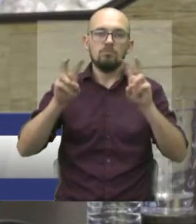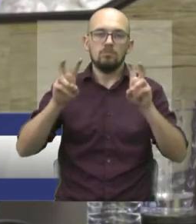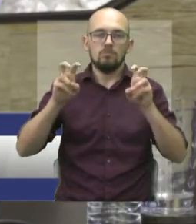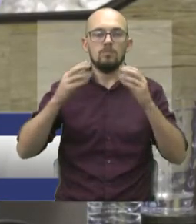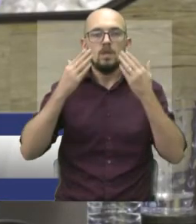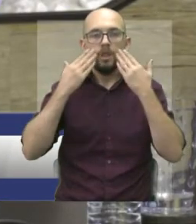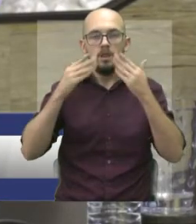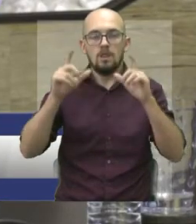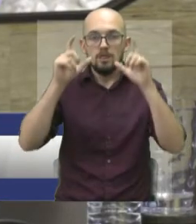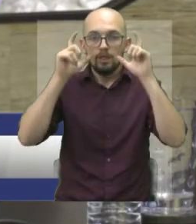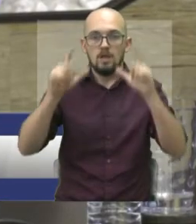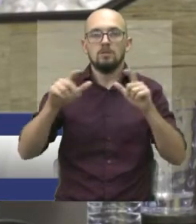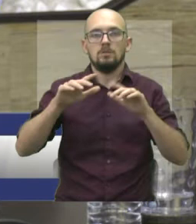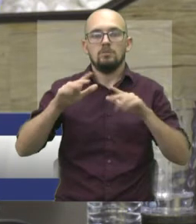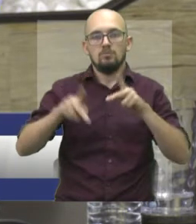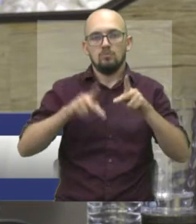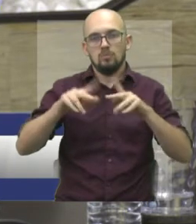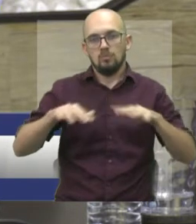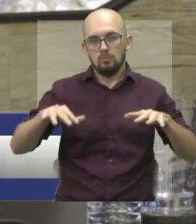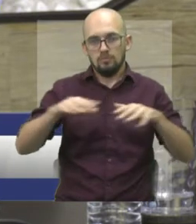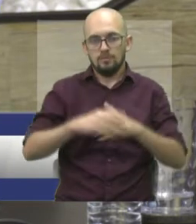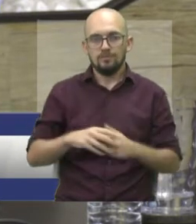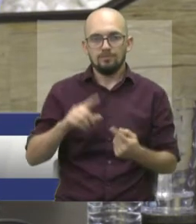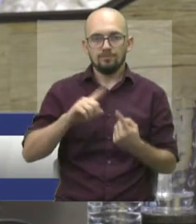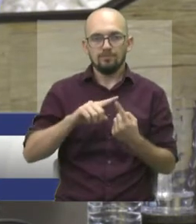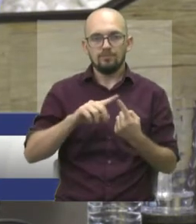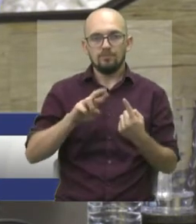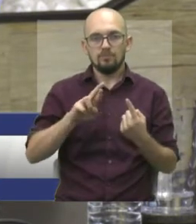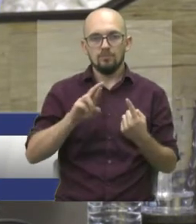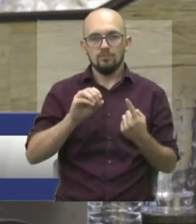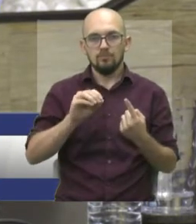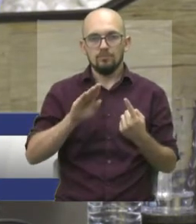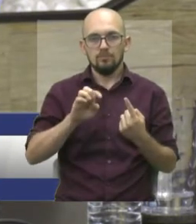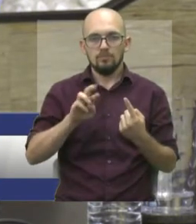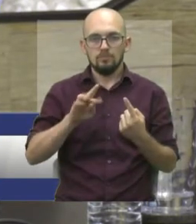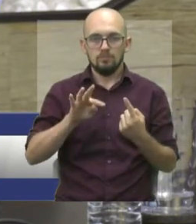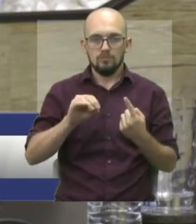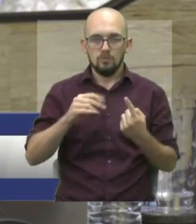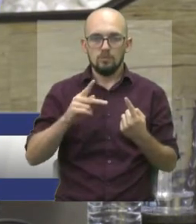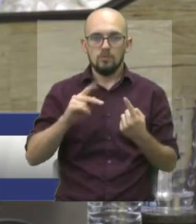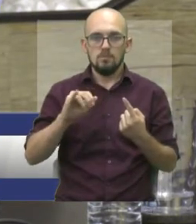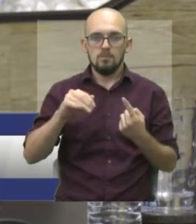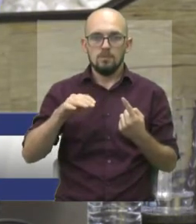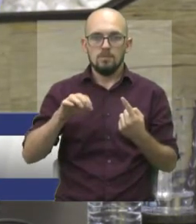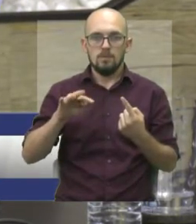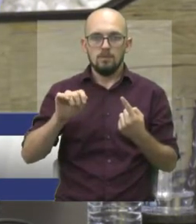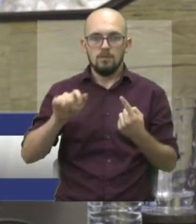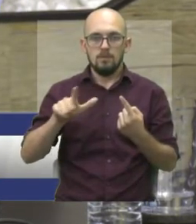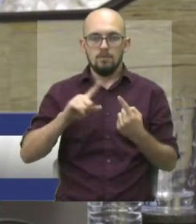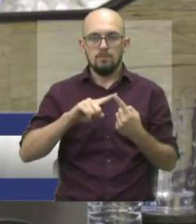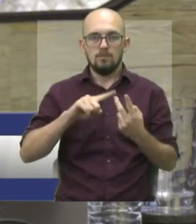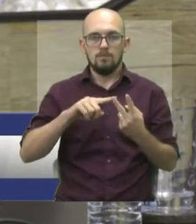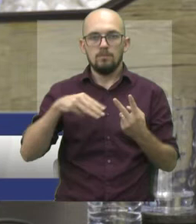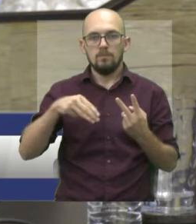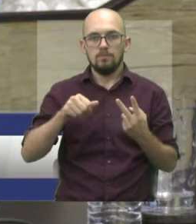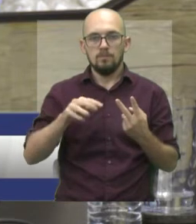de interesse público, os senhores Roberto Pimentel Júnior e Matheus Henrique